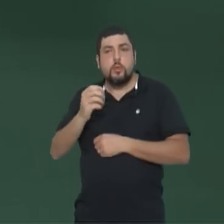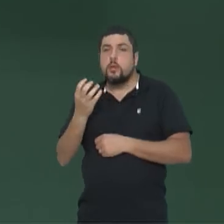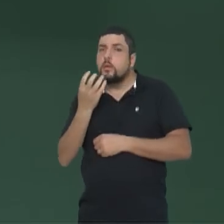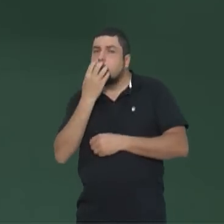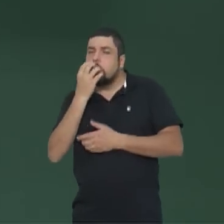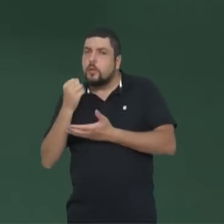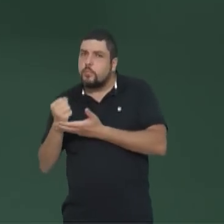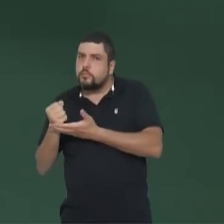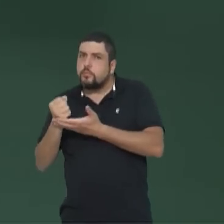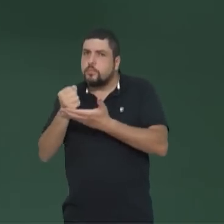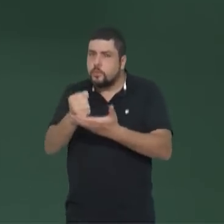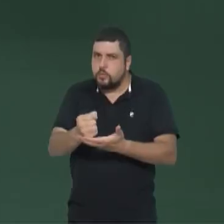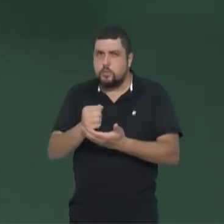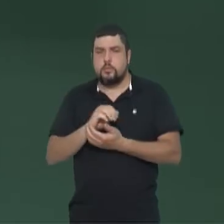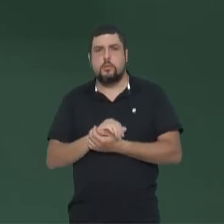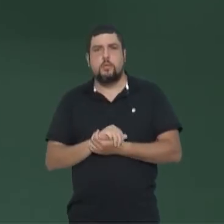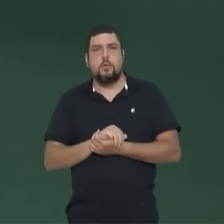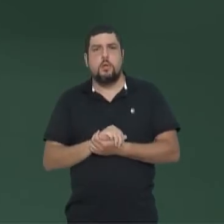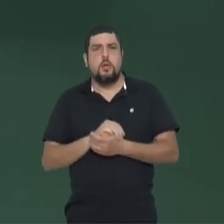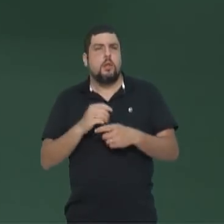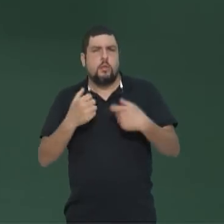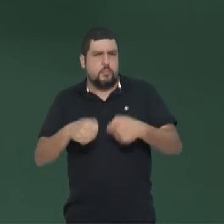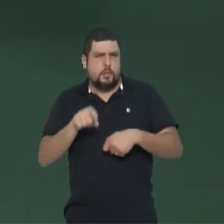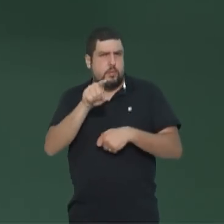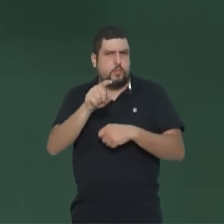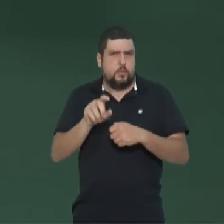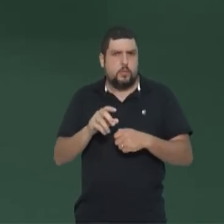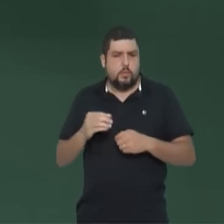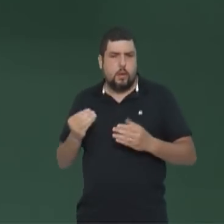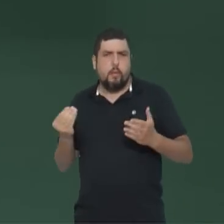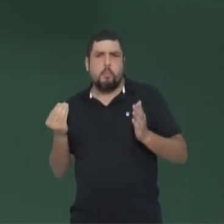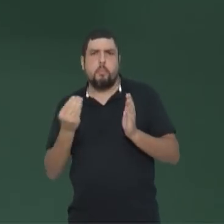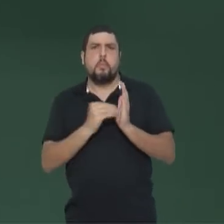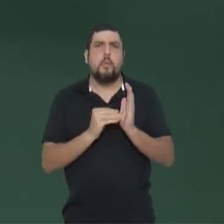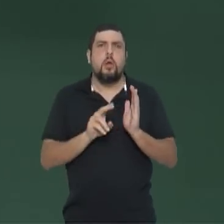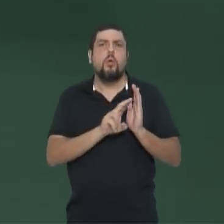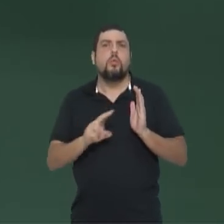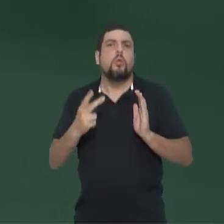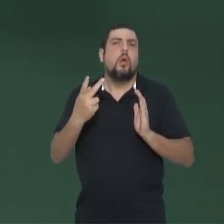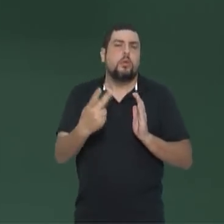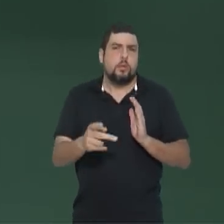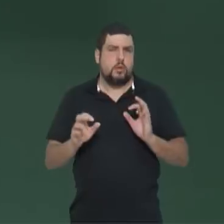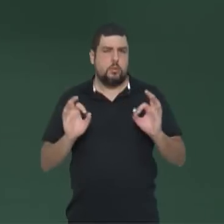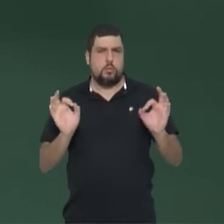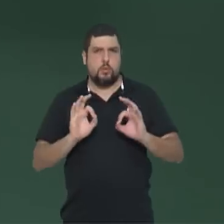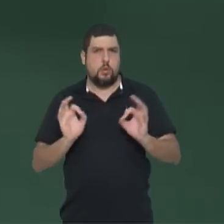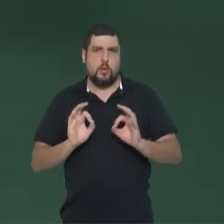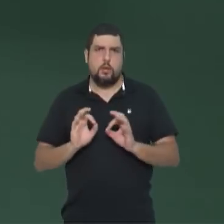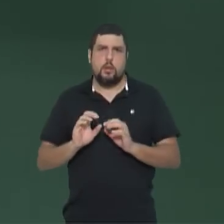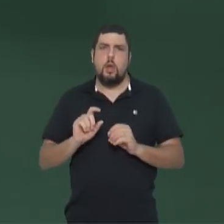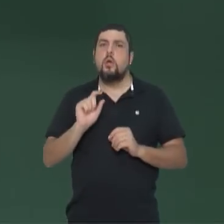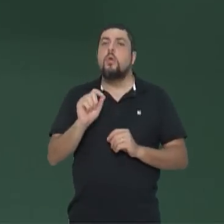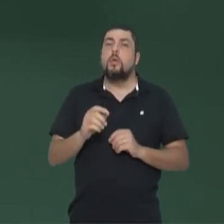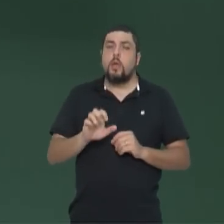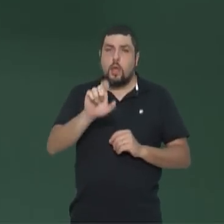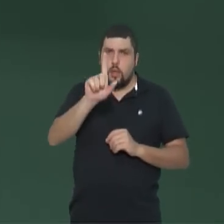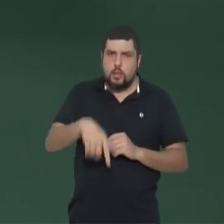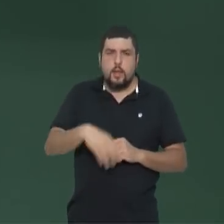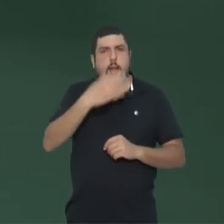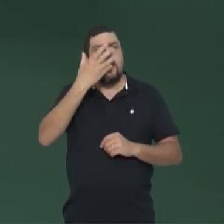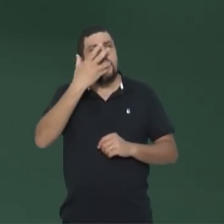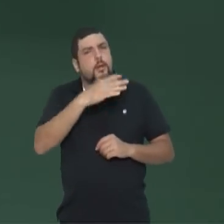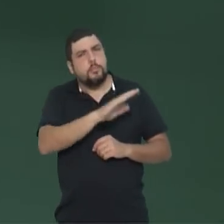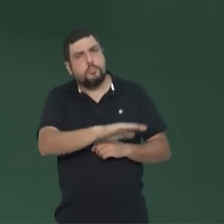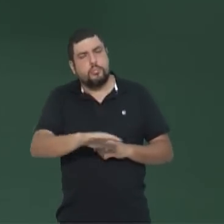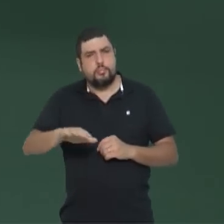cães. Não precisa vocês citarem o menino, né? Sobre crianças no geral, ou se vocês quiserem sobre o projeto piloto, também pode